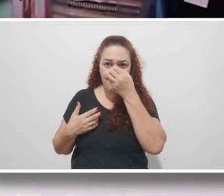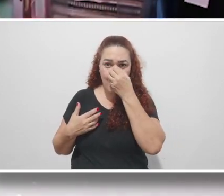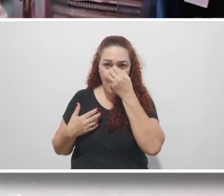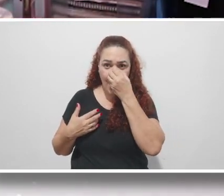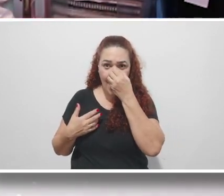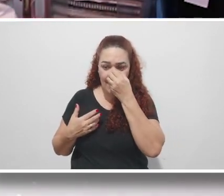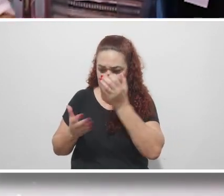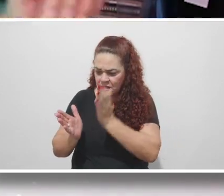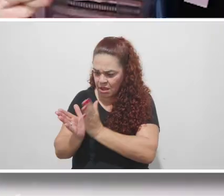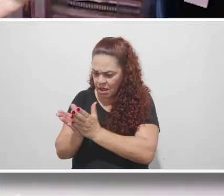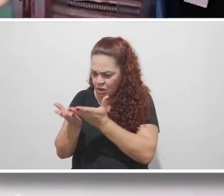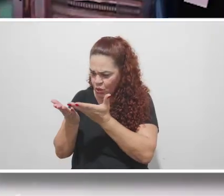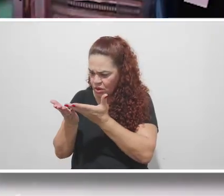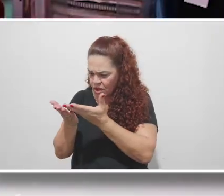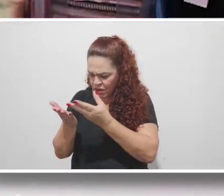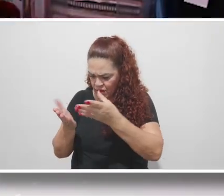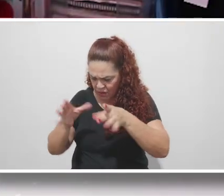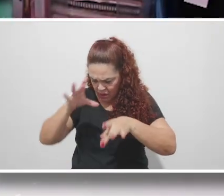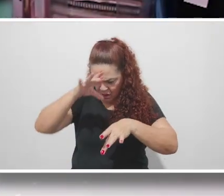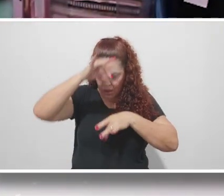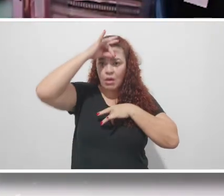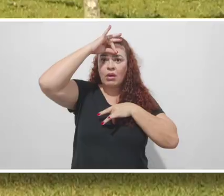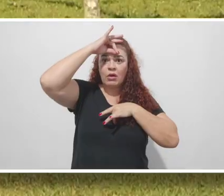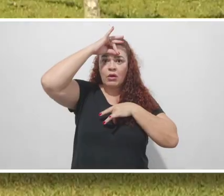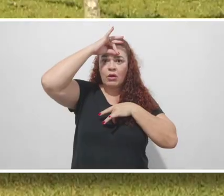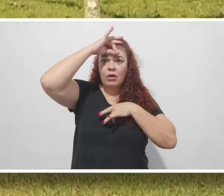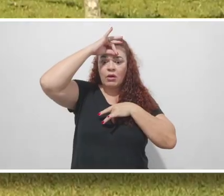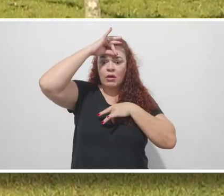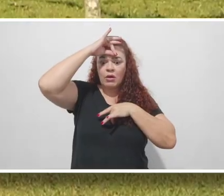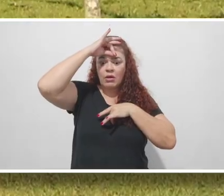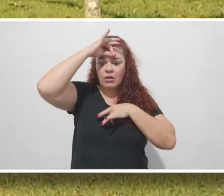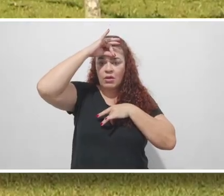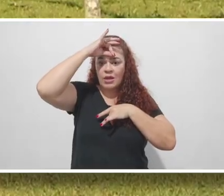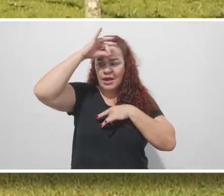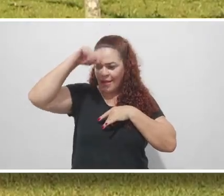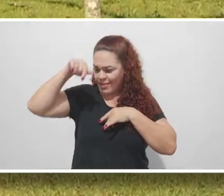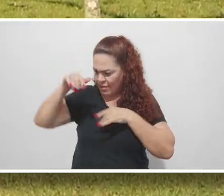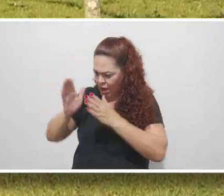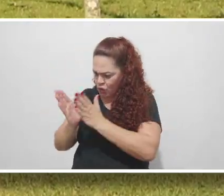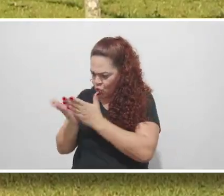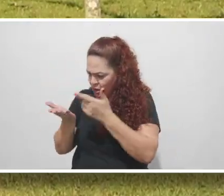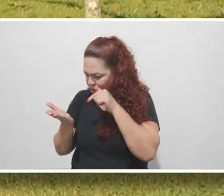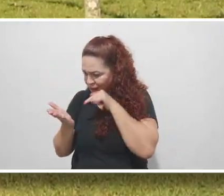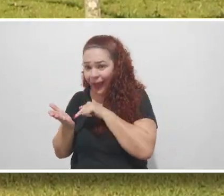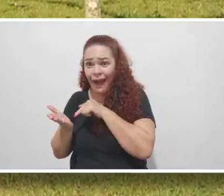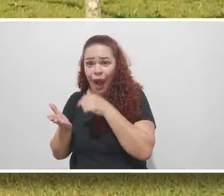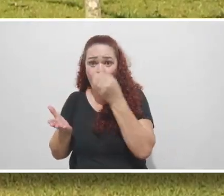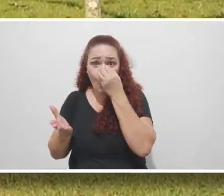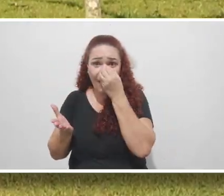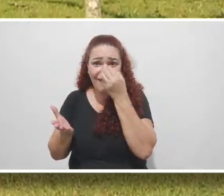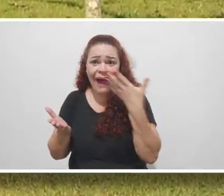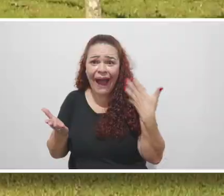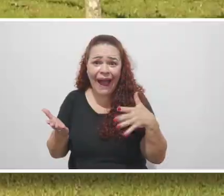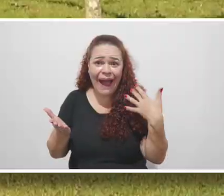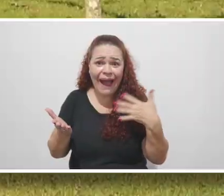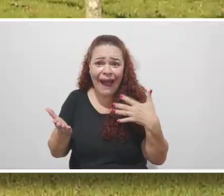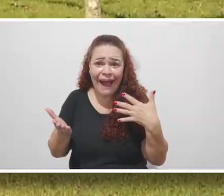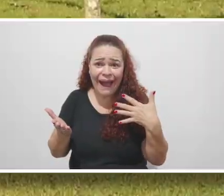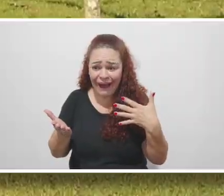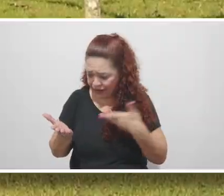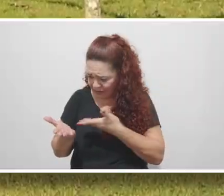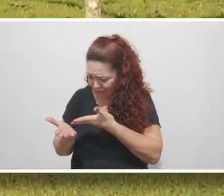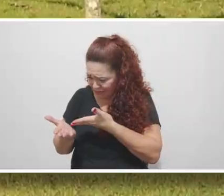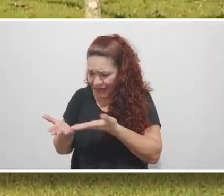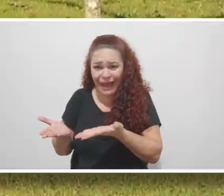Aquela palhaça virou realidade. Ela saiu do livro. E quem ficou preso dentro dele foi a